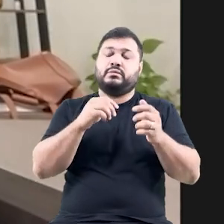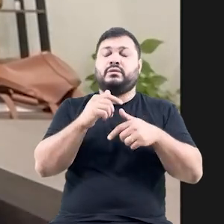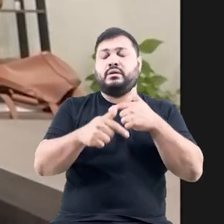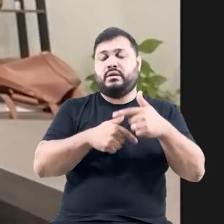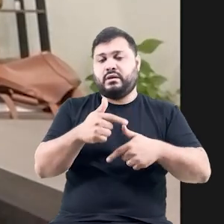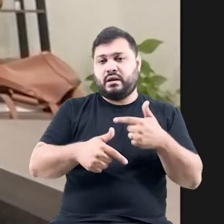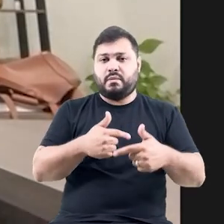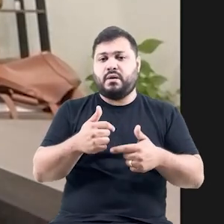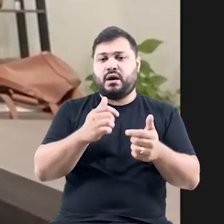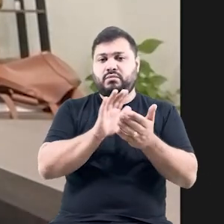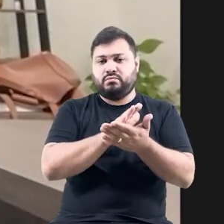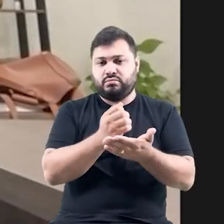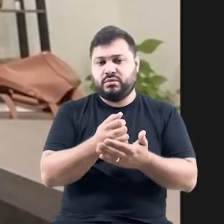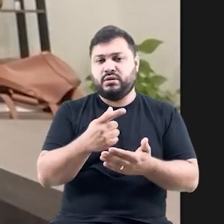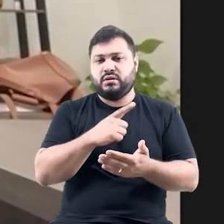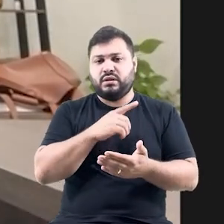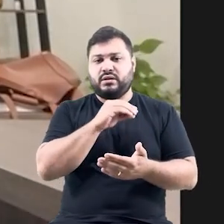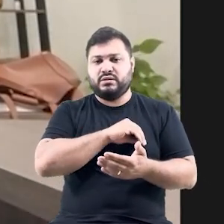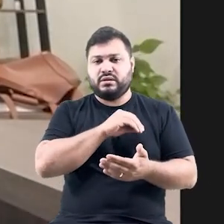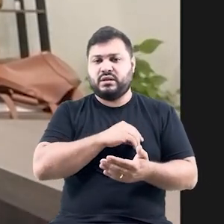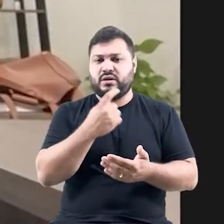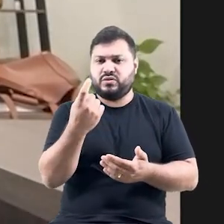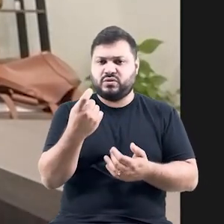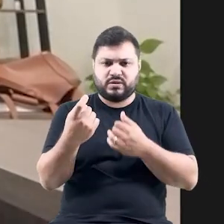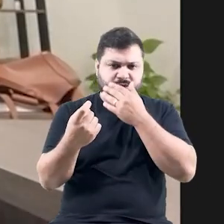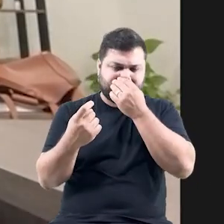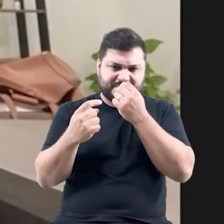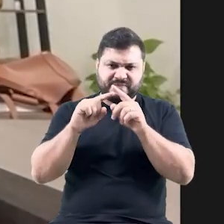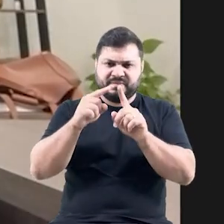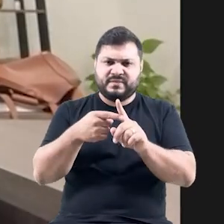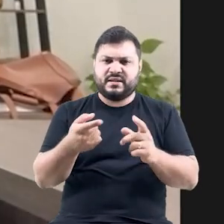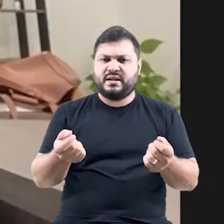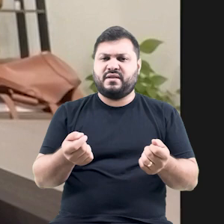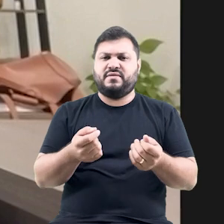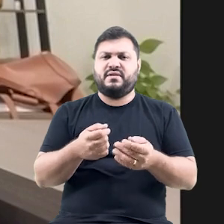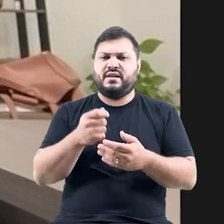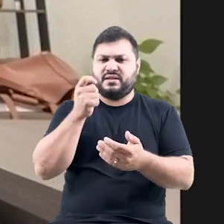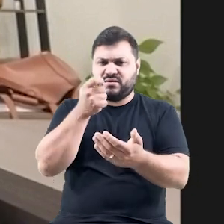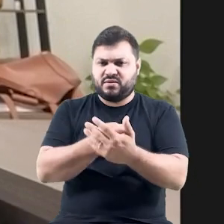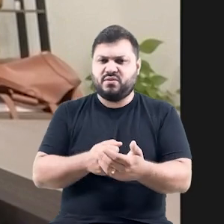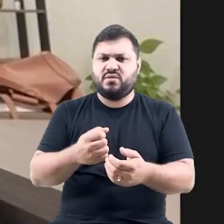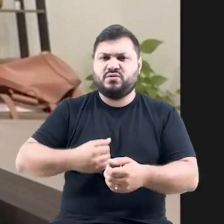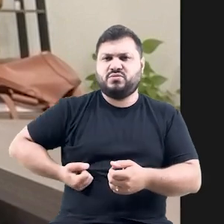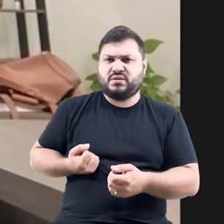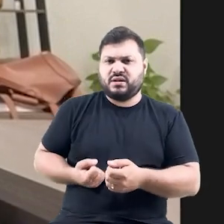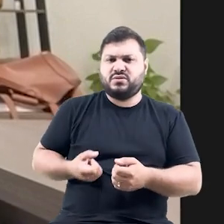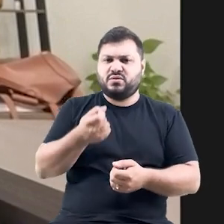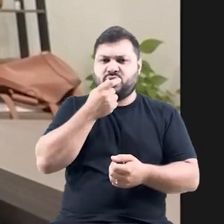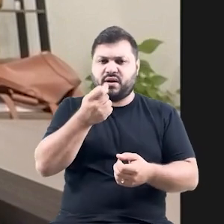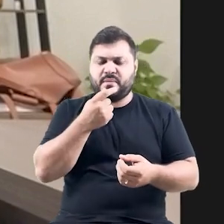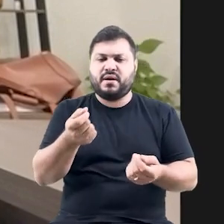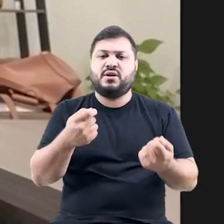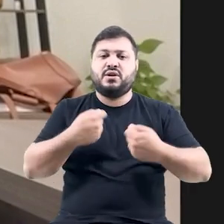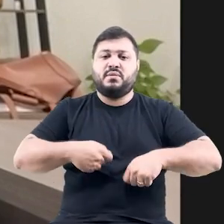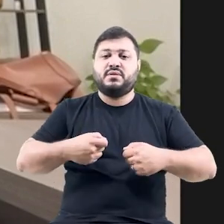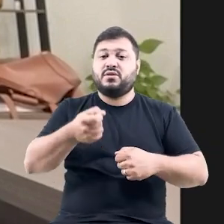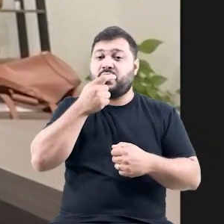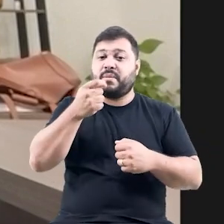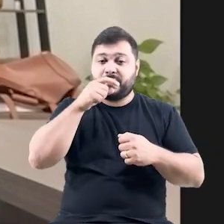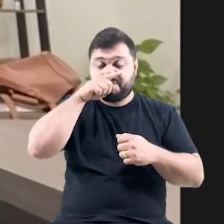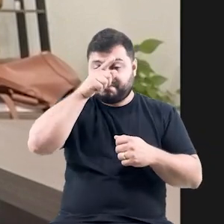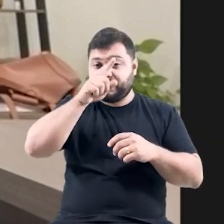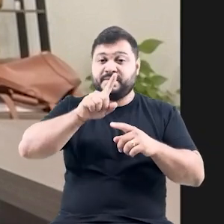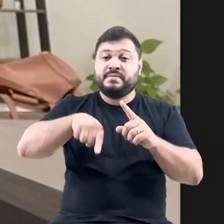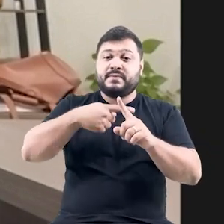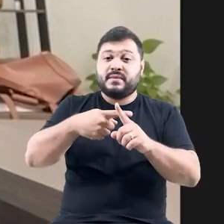empregada, mas não tinha salário, estava sozinha, e gravidez tem seus custos, tração, remédio. No meu caso, eu tinha que tomar, além